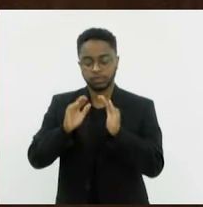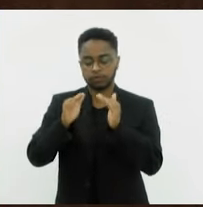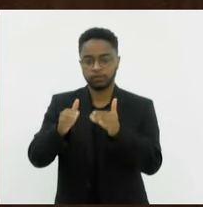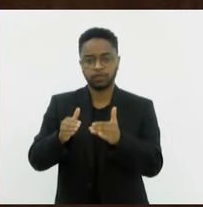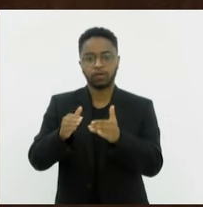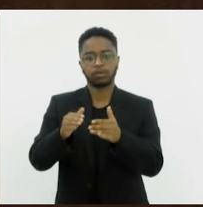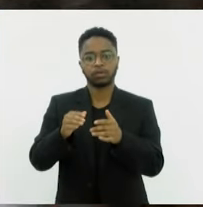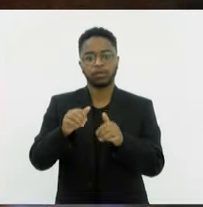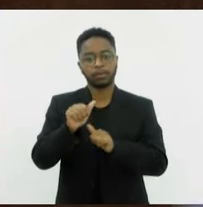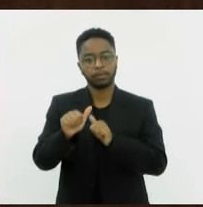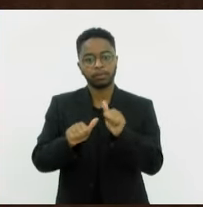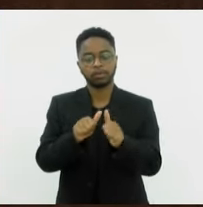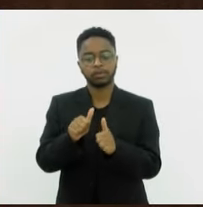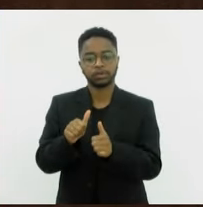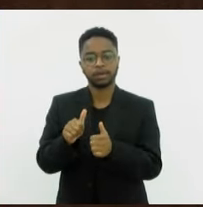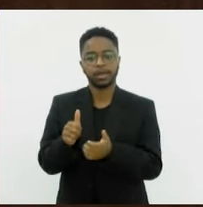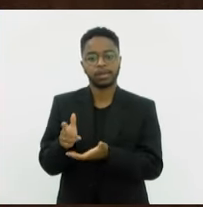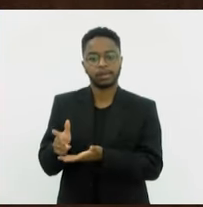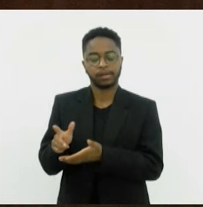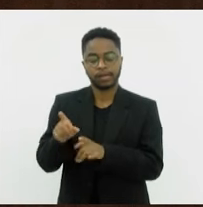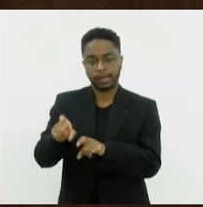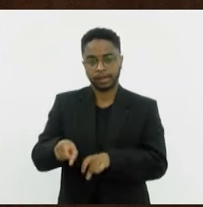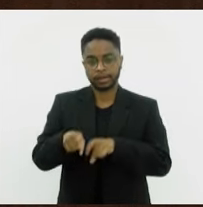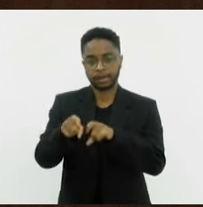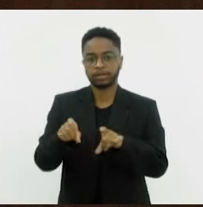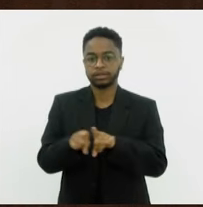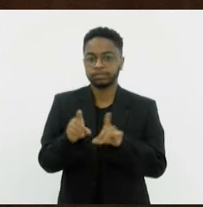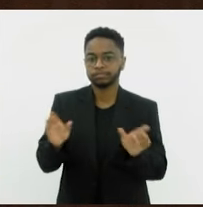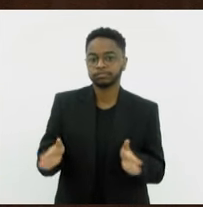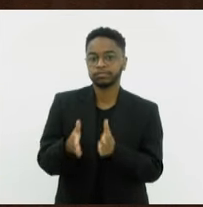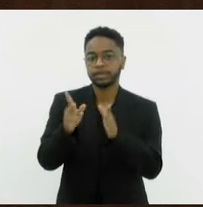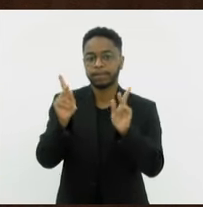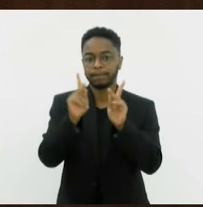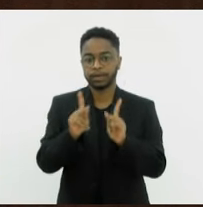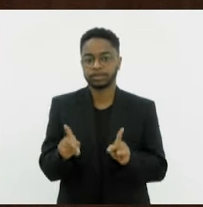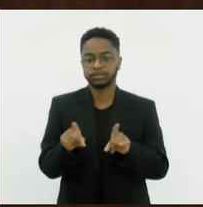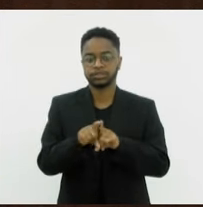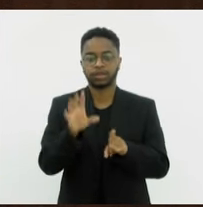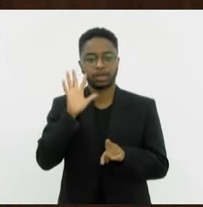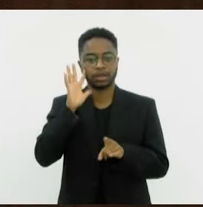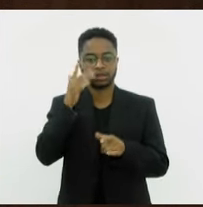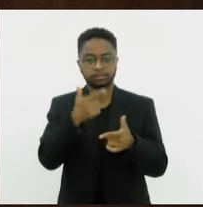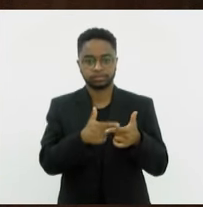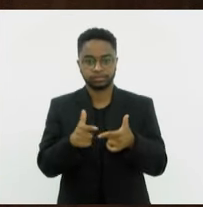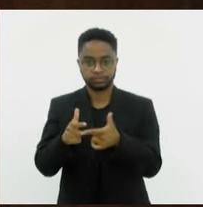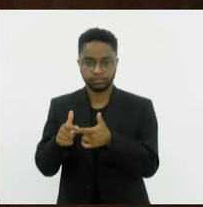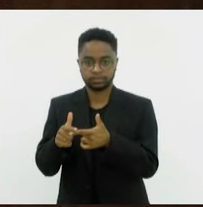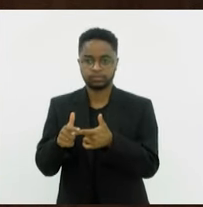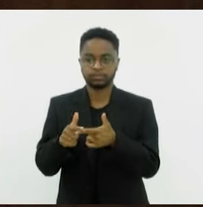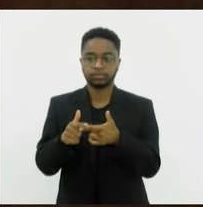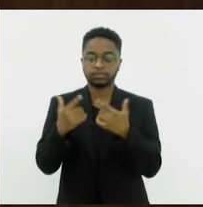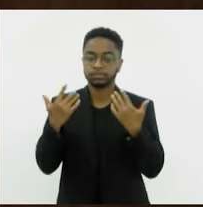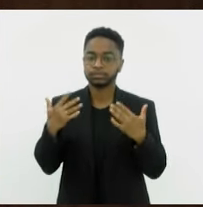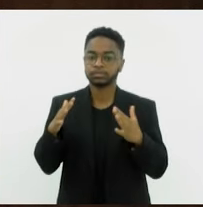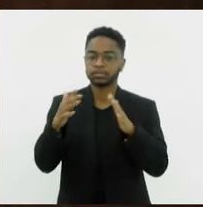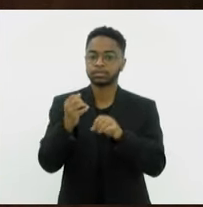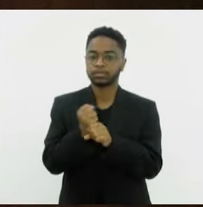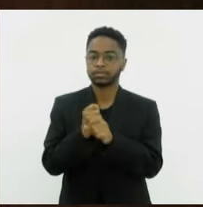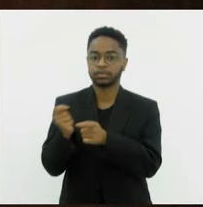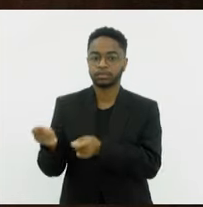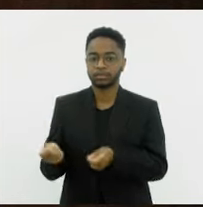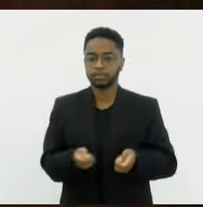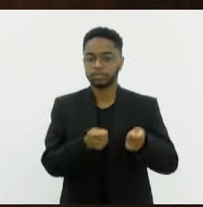da Cultura da Paz e também da Resolução dos Conflitos, a ser celebrada anualmente